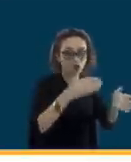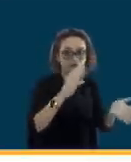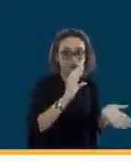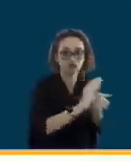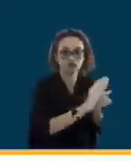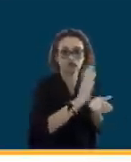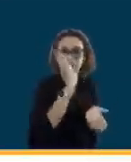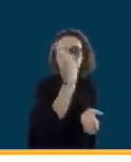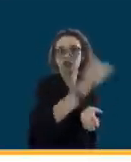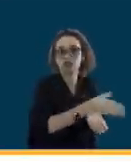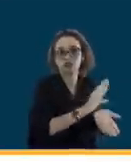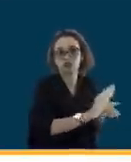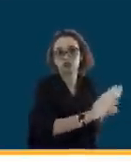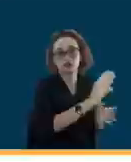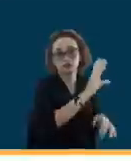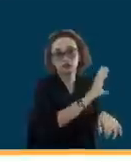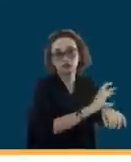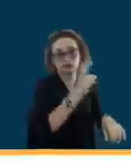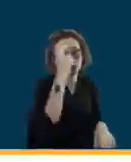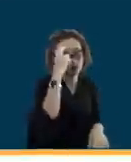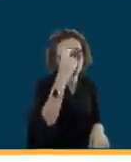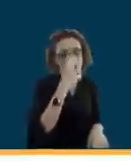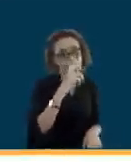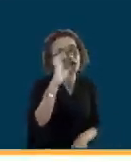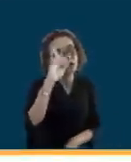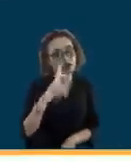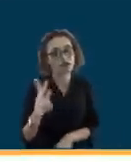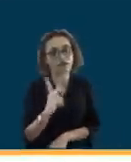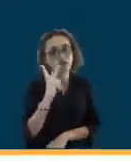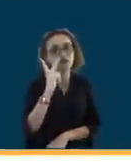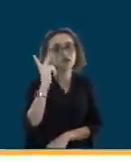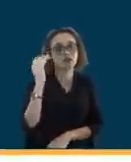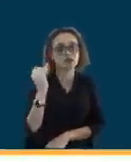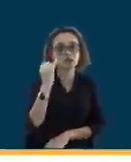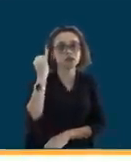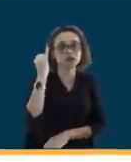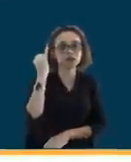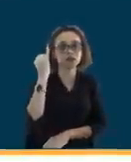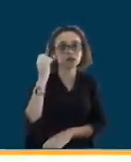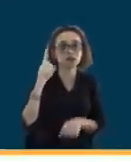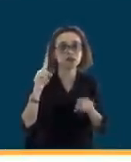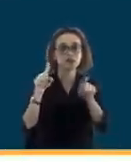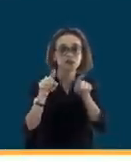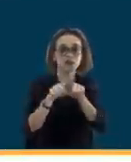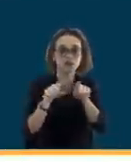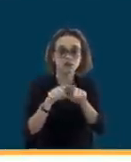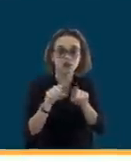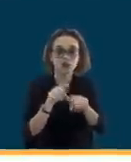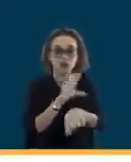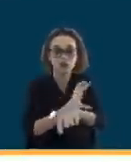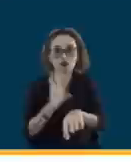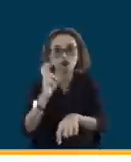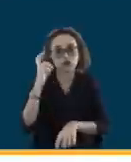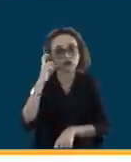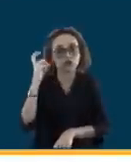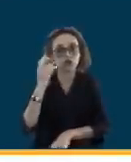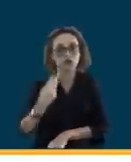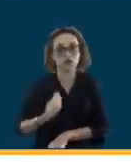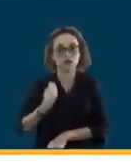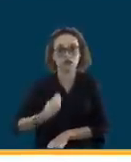algo muito, muito valioso, né? Também, via o Cultura Viva, a gente chegou a 1.100